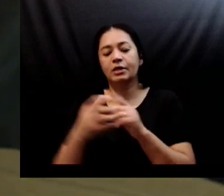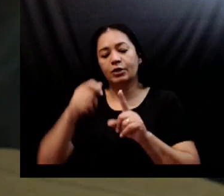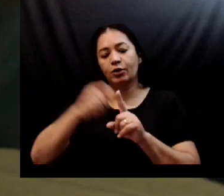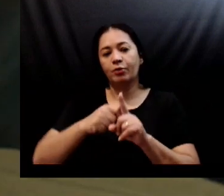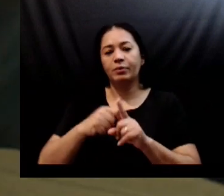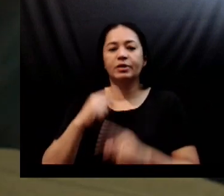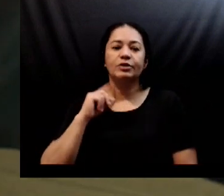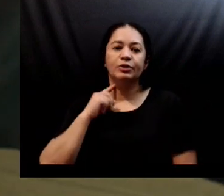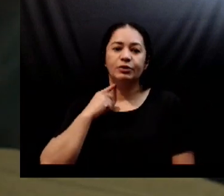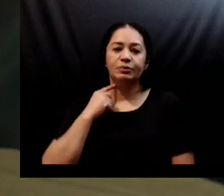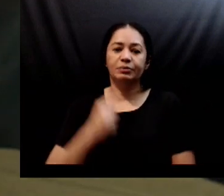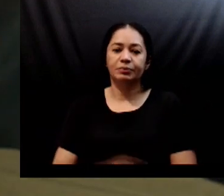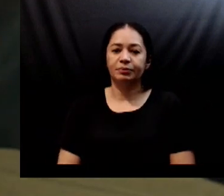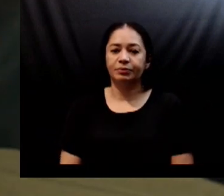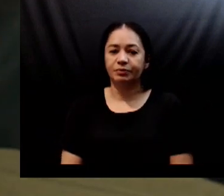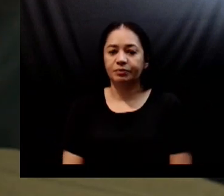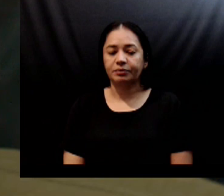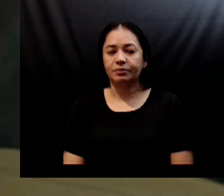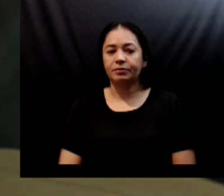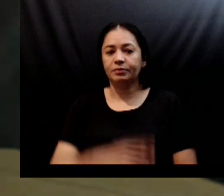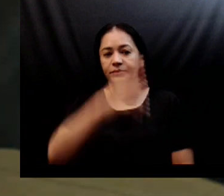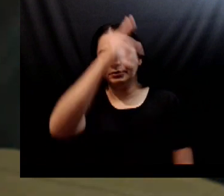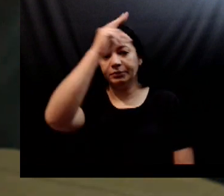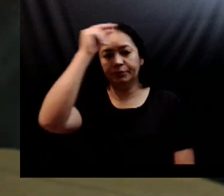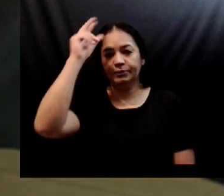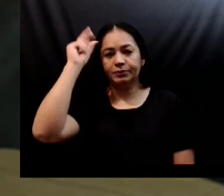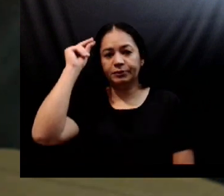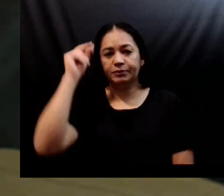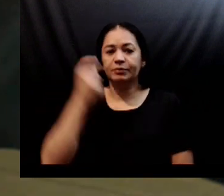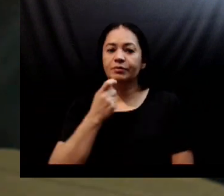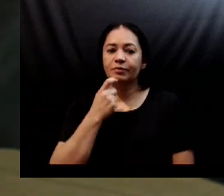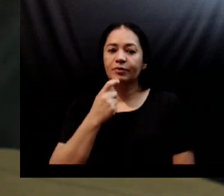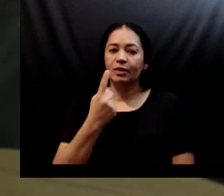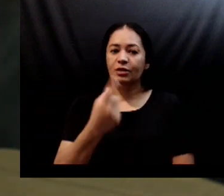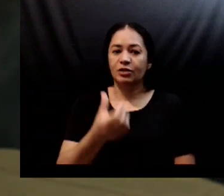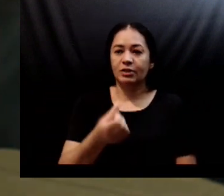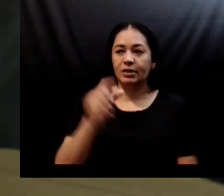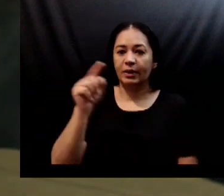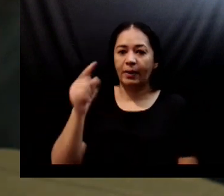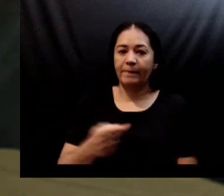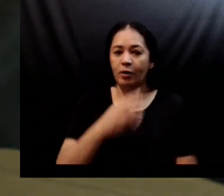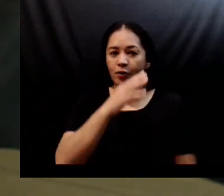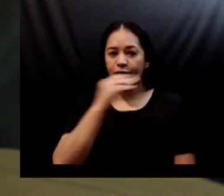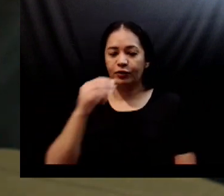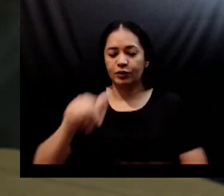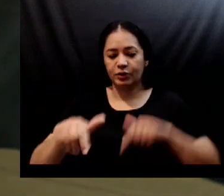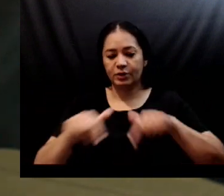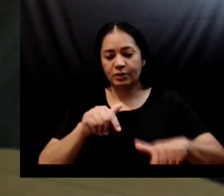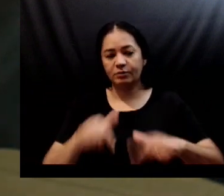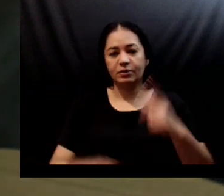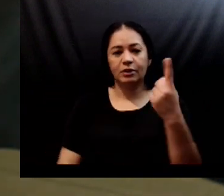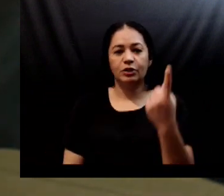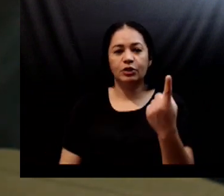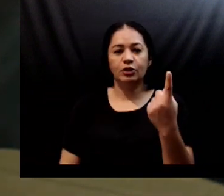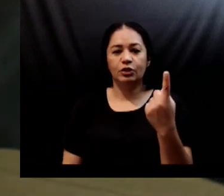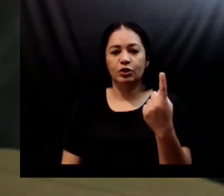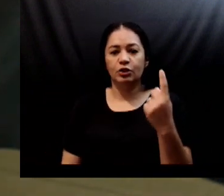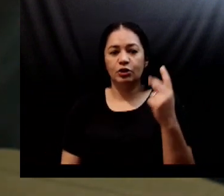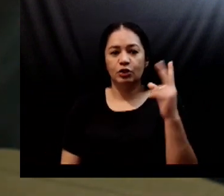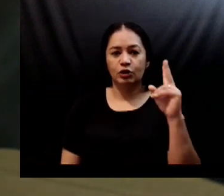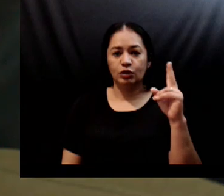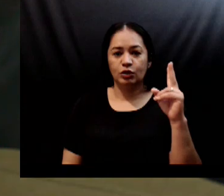municipal. A Prefeitura de Campinas conta com mais de 16 mil servidores ativos e cerca de 12,2 mil aposentados